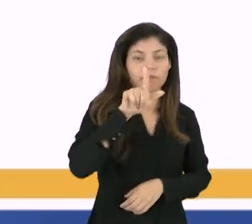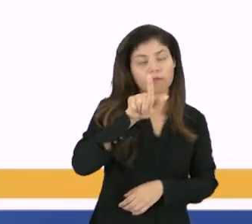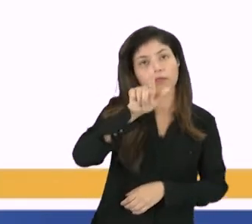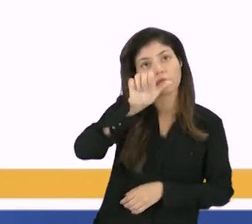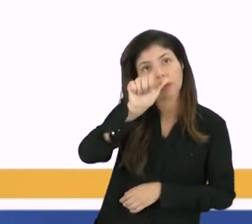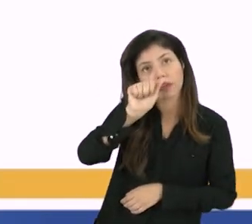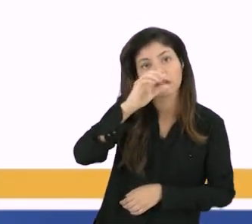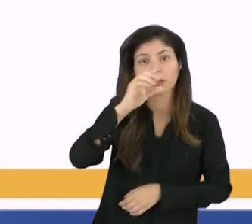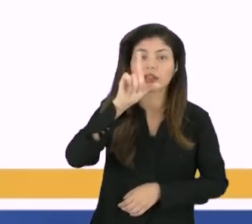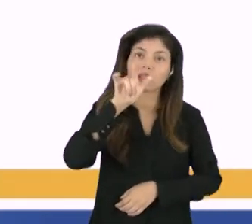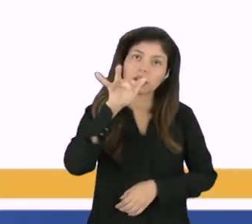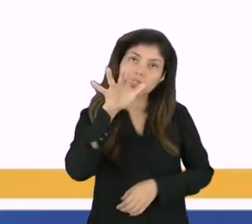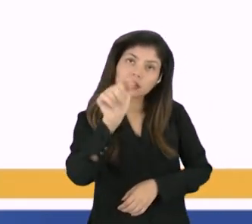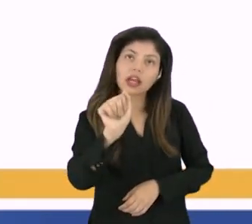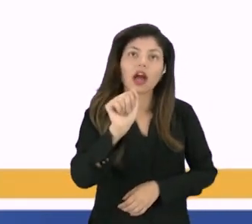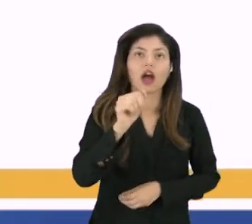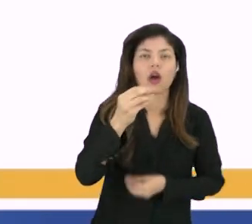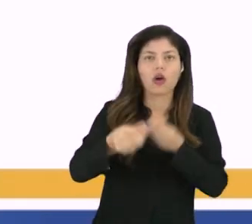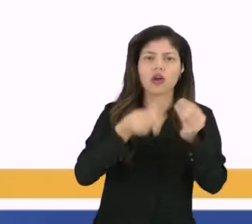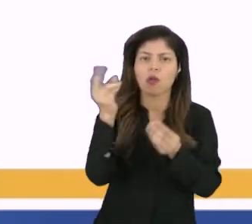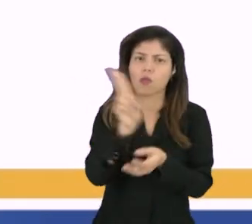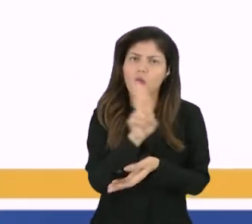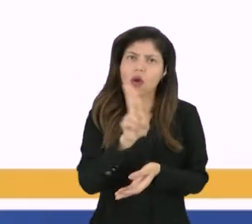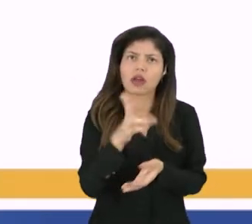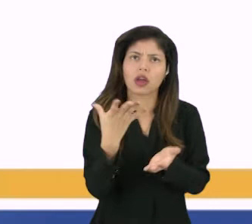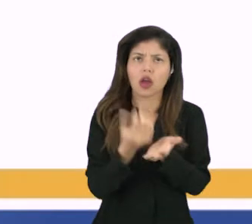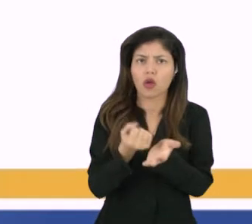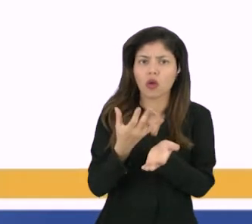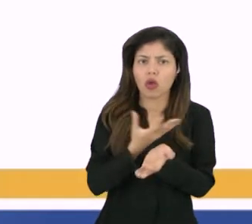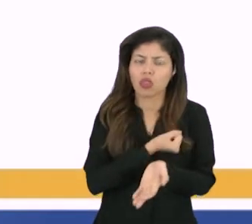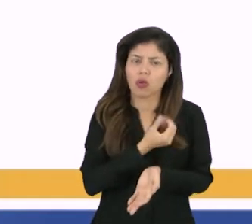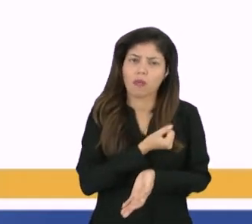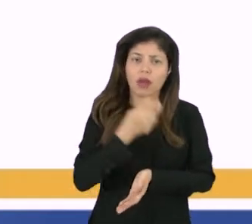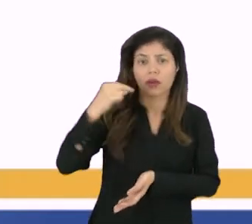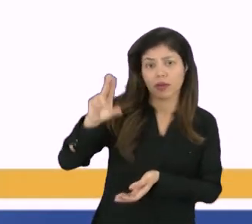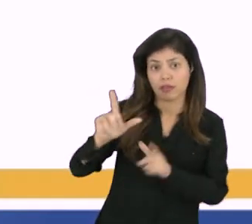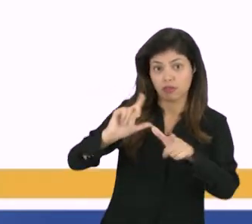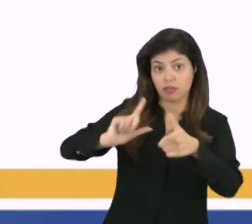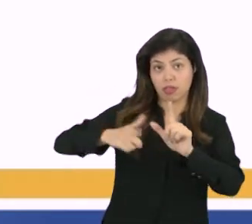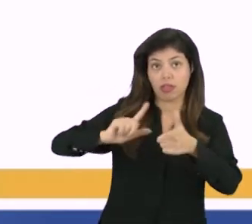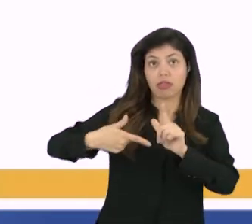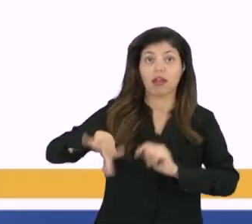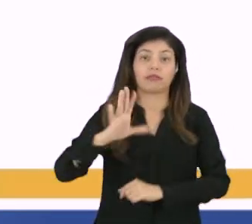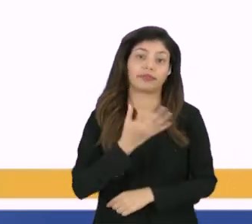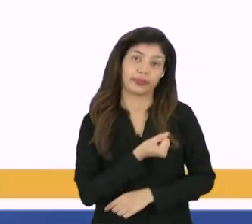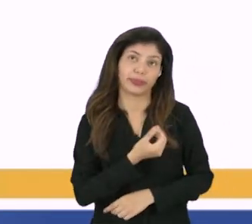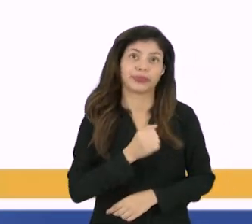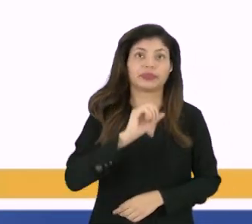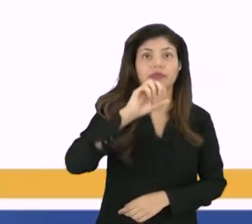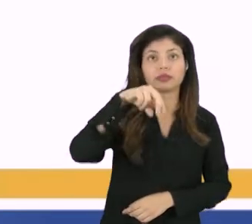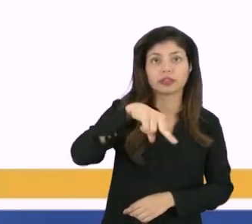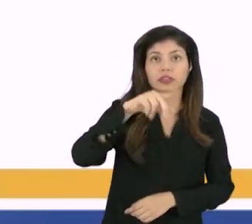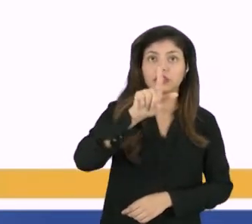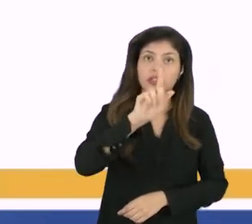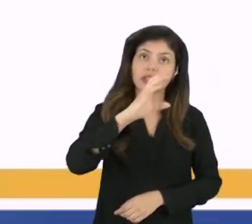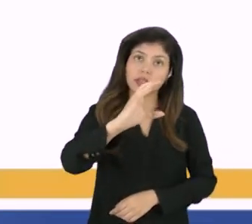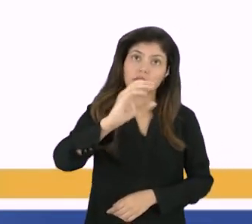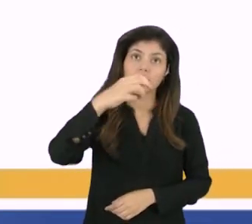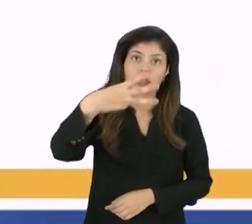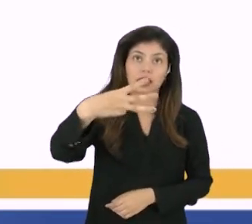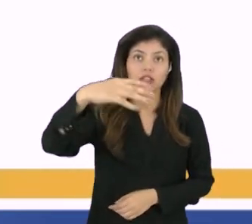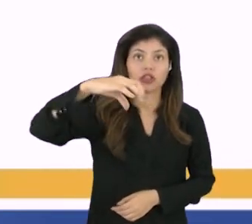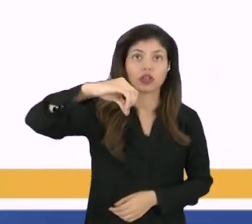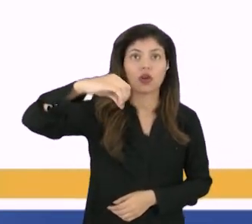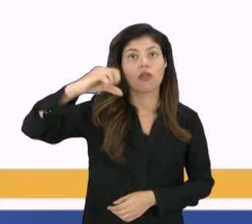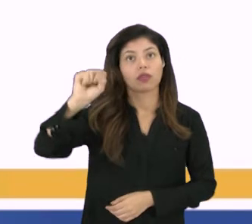né? O nome dela aí, ó, coloquei. Como são muitas galáxias, eles numeram por letras e números, tá, pessoal? E essa galáxia está exatamente